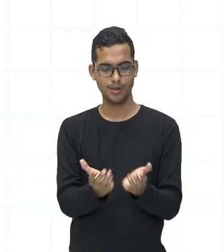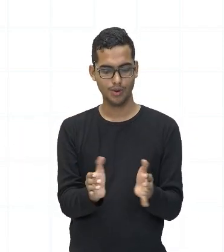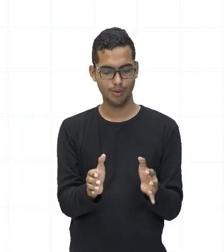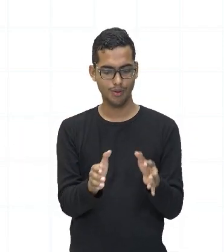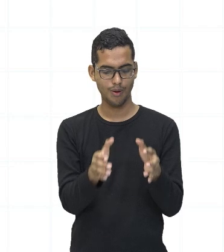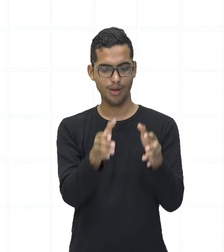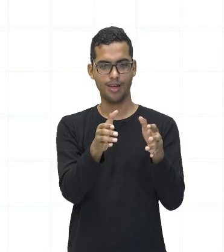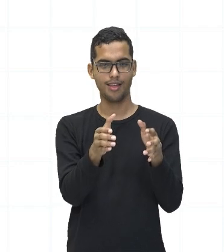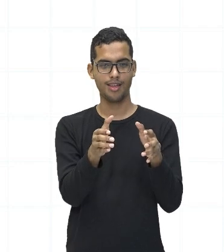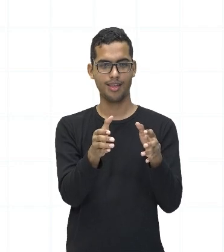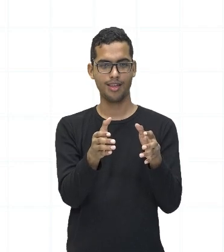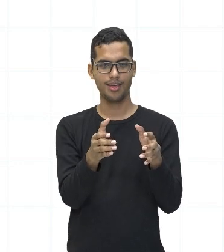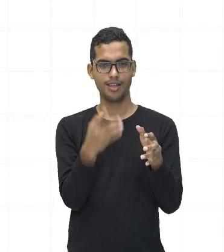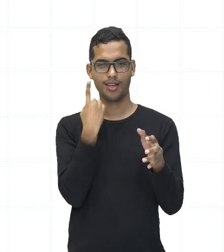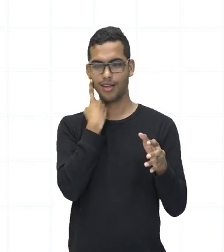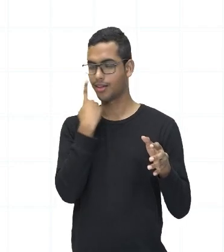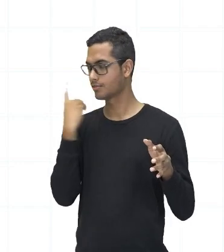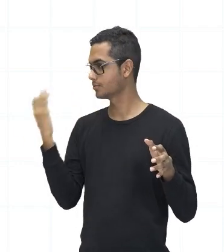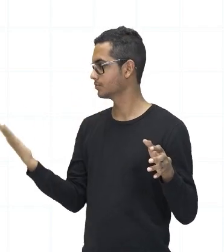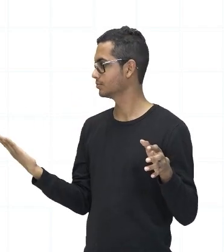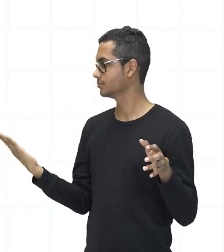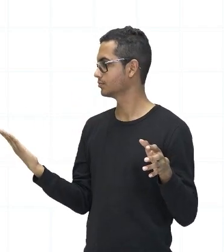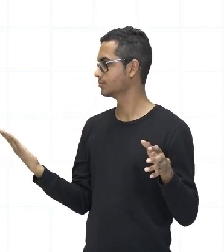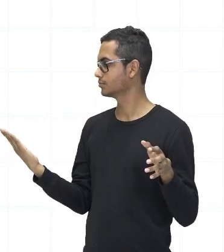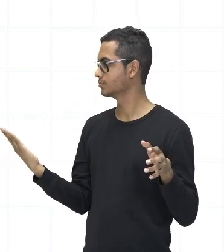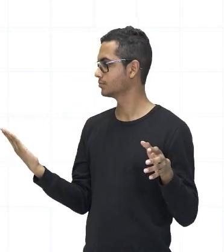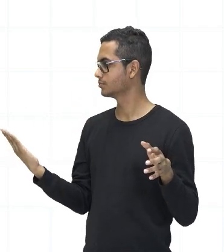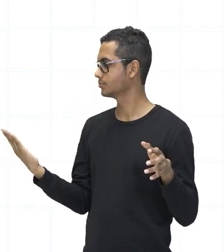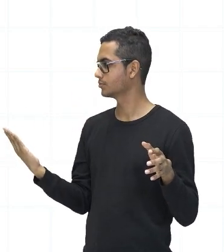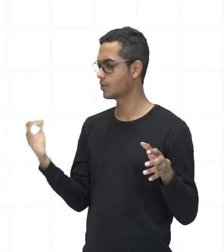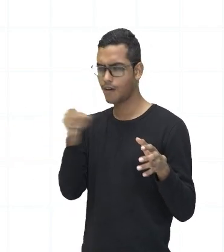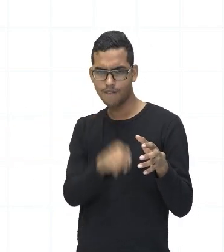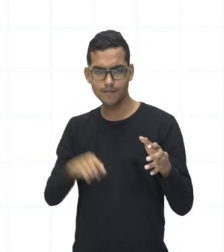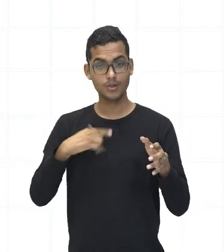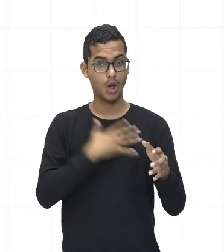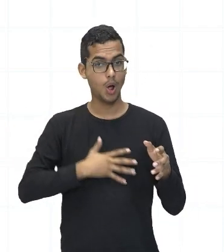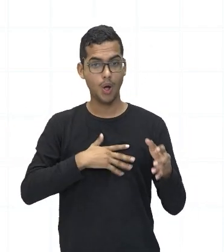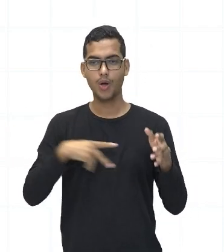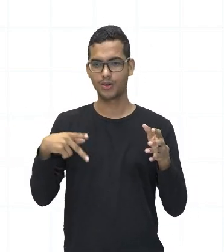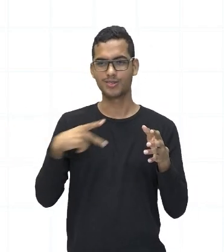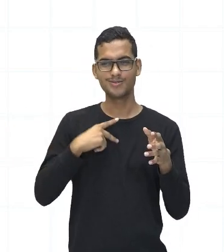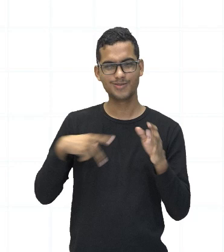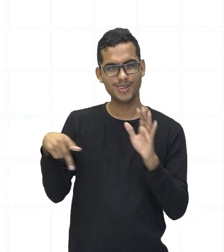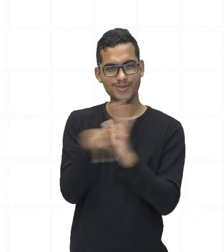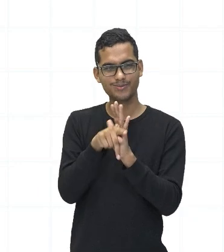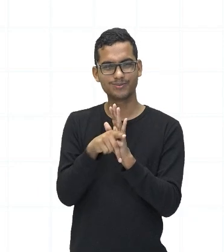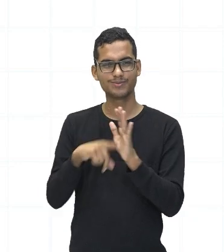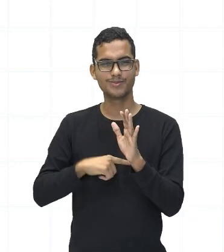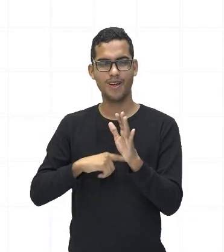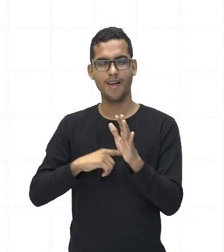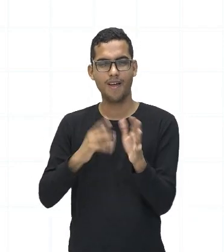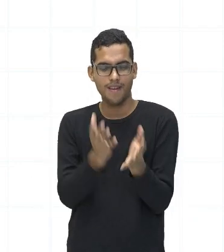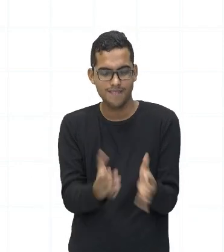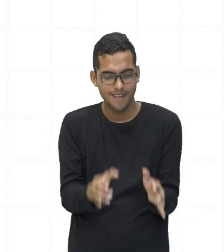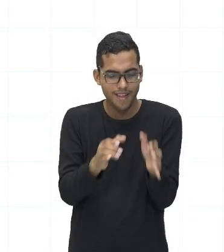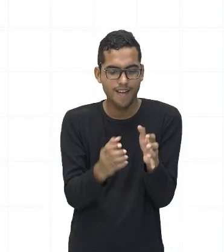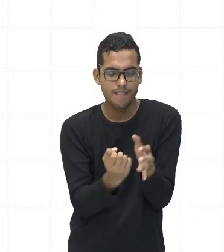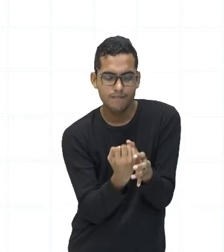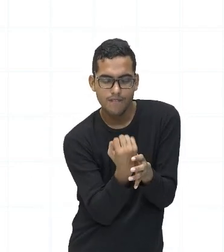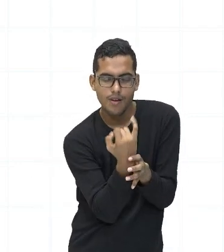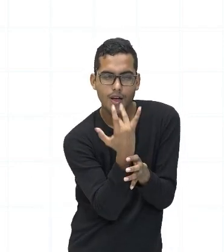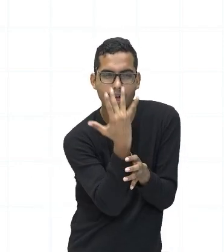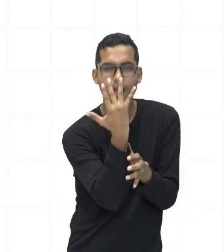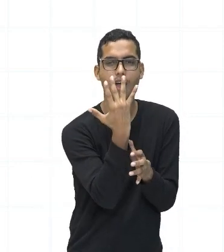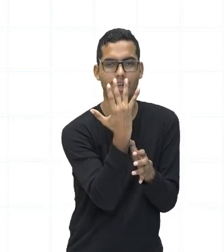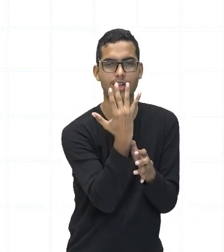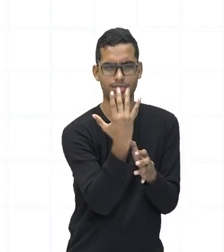Próprio ali do dia a dia, da casa das pessoas. Quem gosta de plantas tem vasinhos como esse em casa. Porém, nota que na